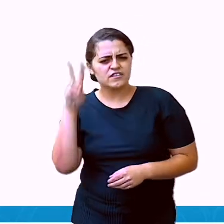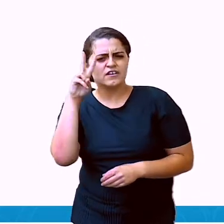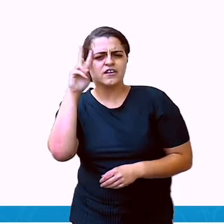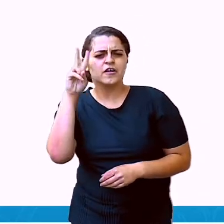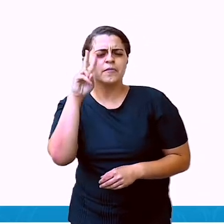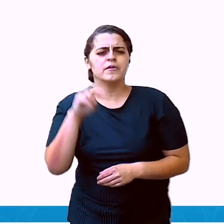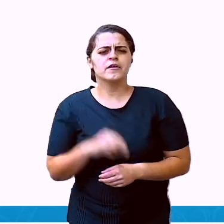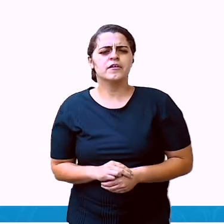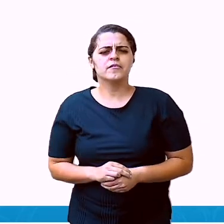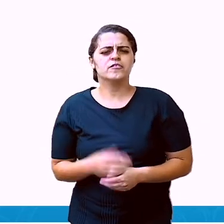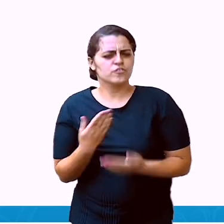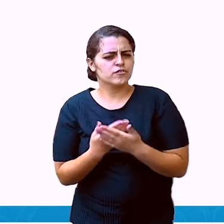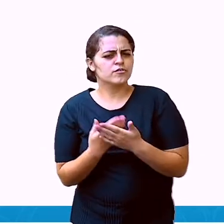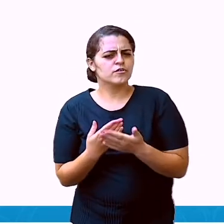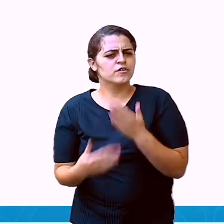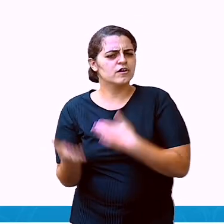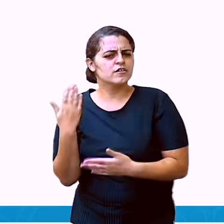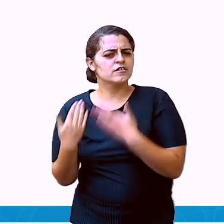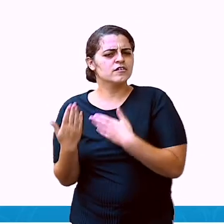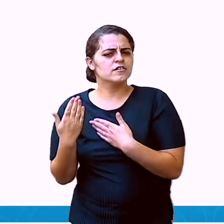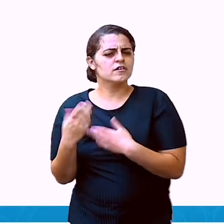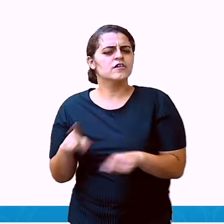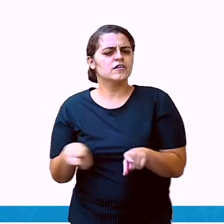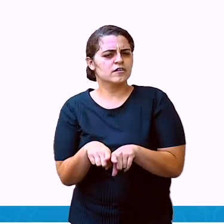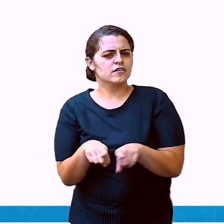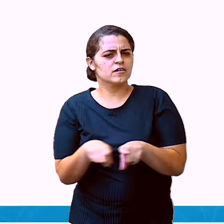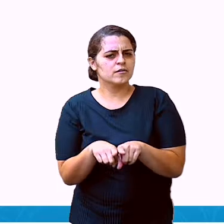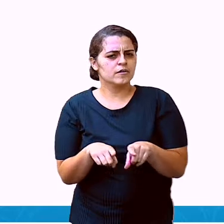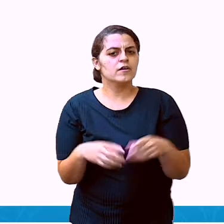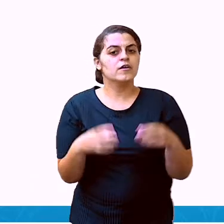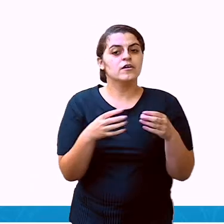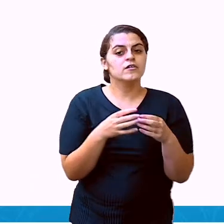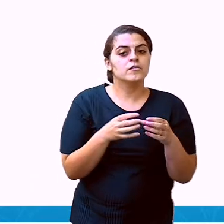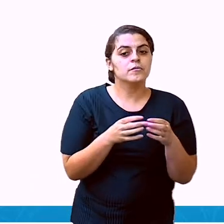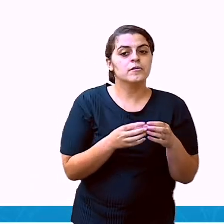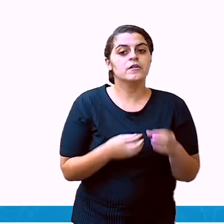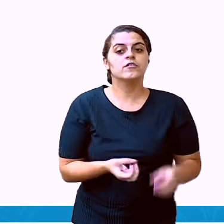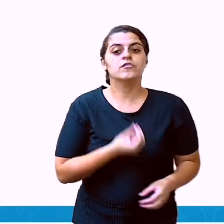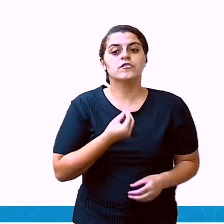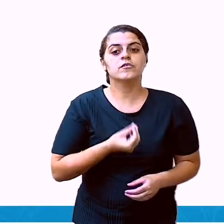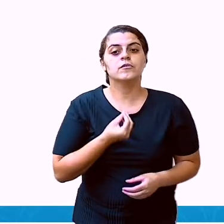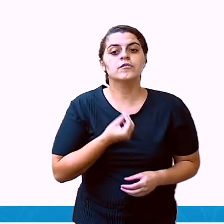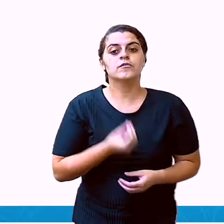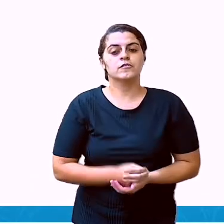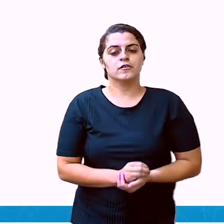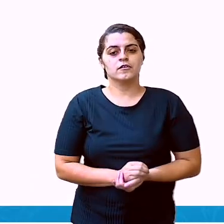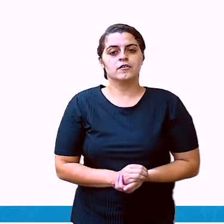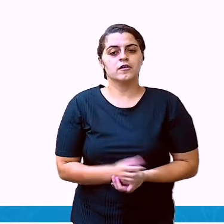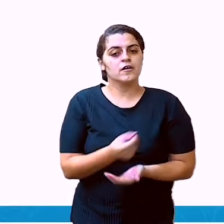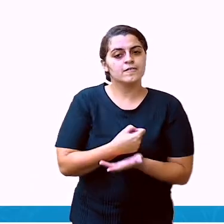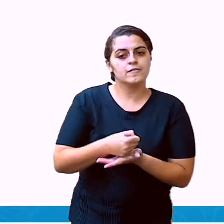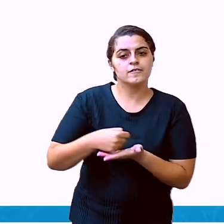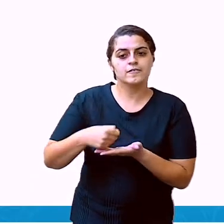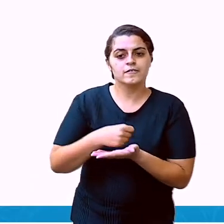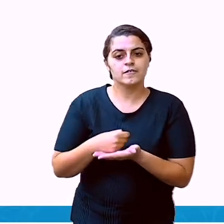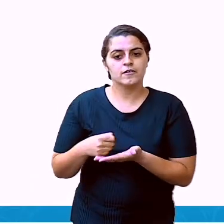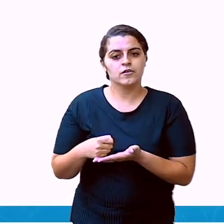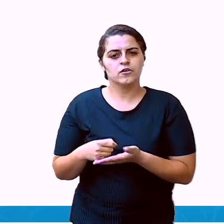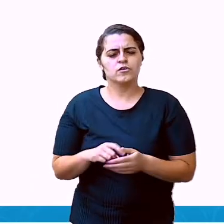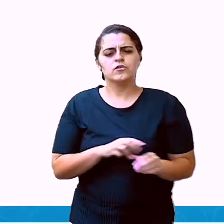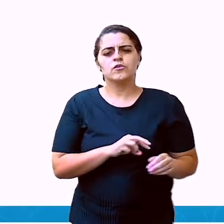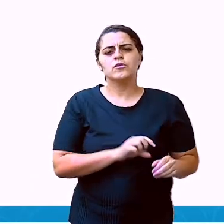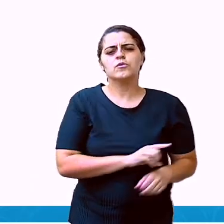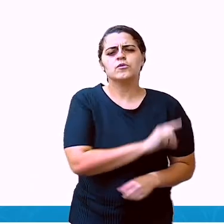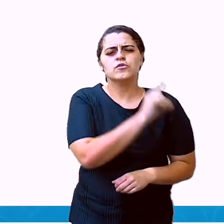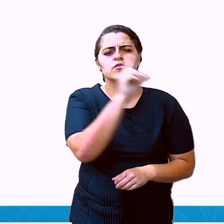aula anterior. E também componente vivo, né? Anotasse os